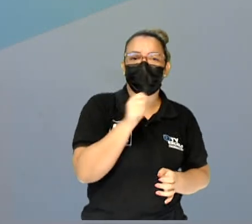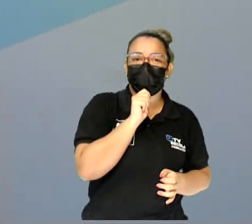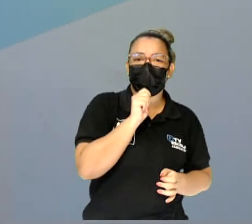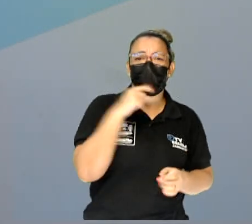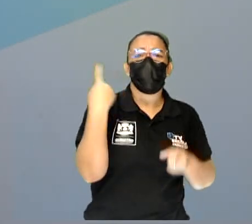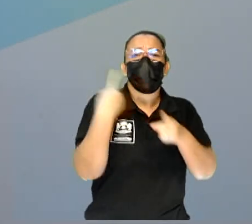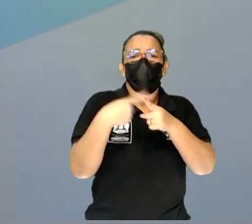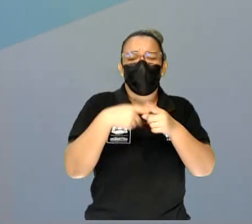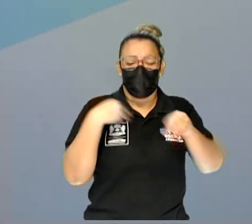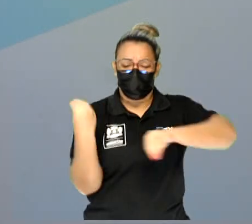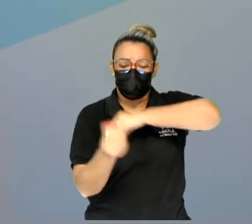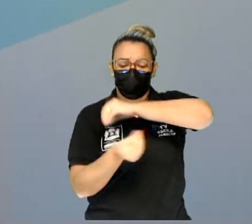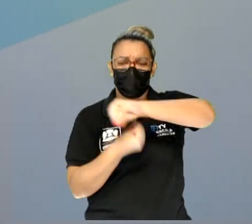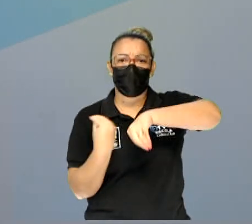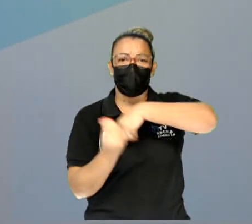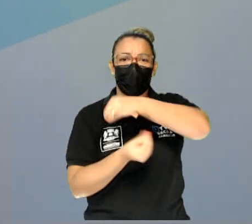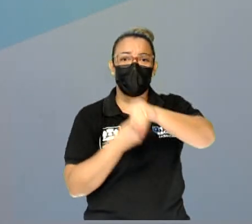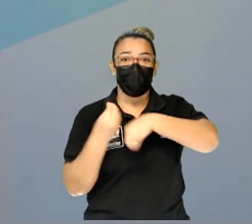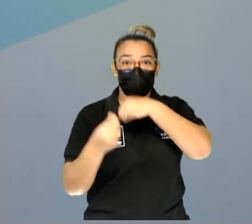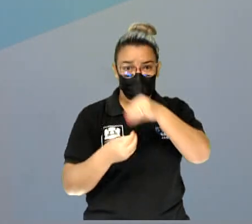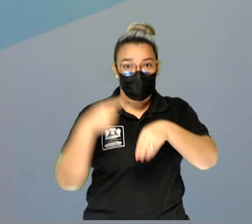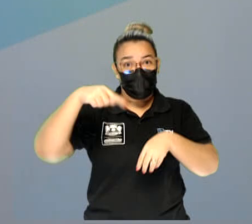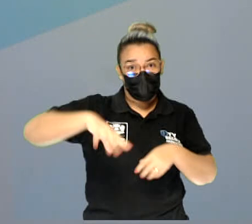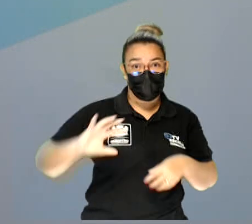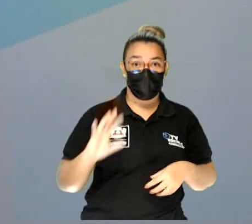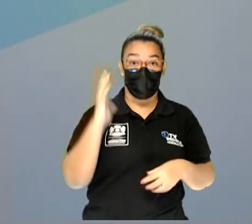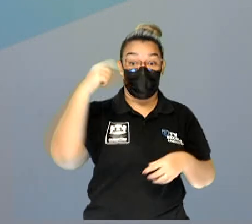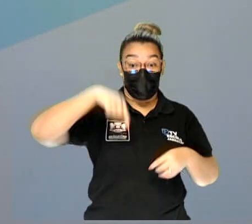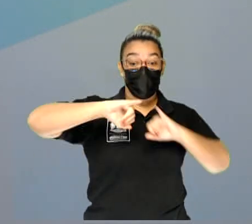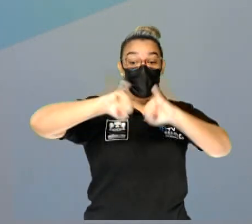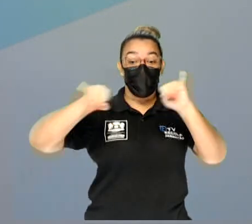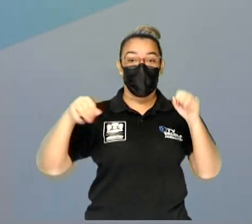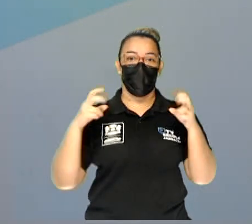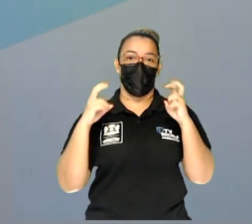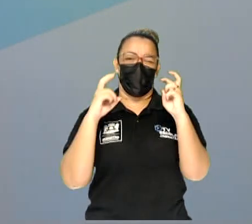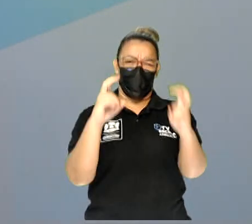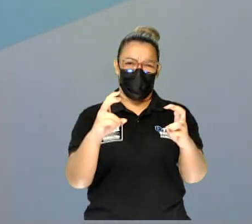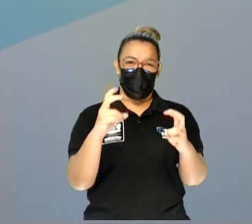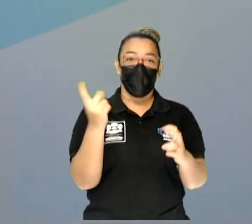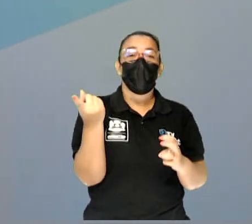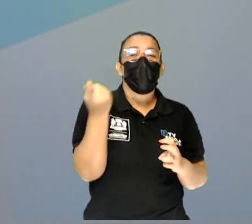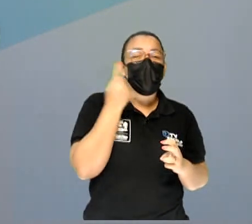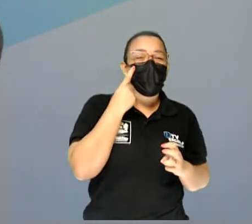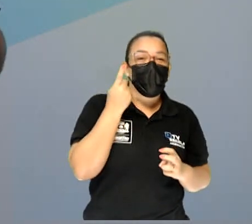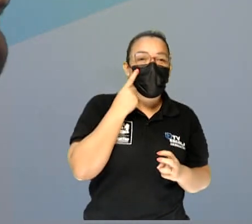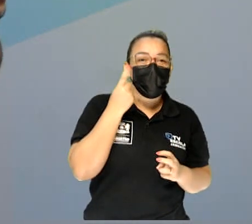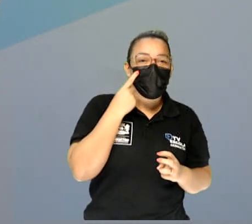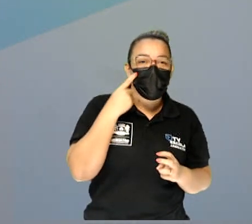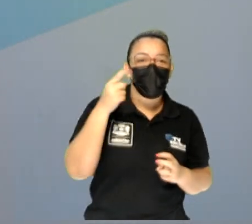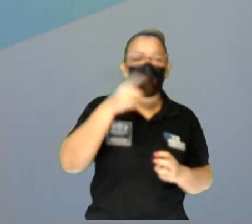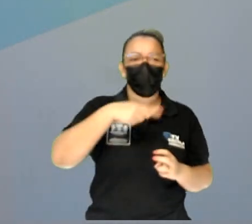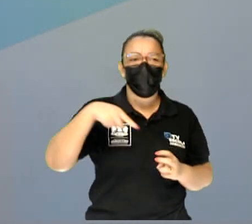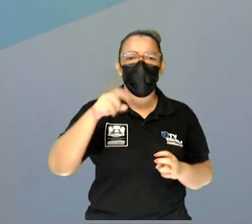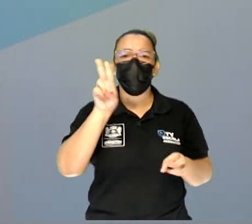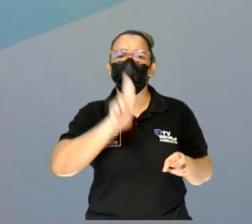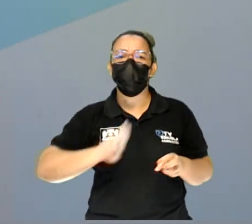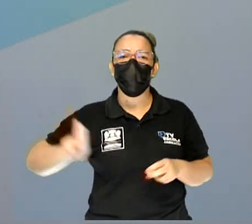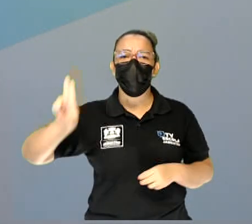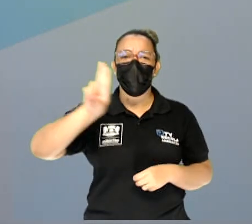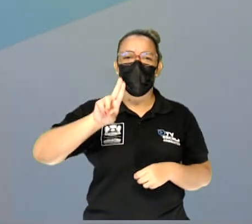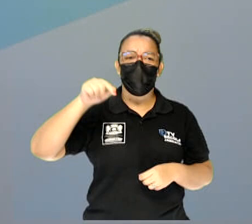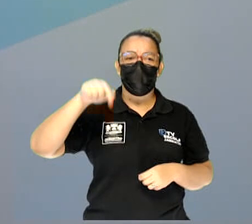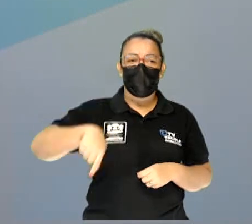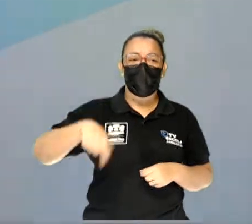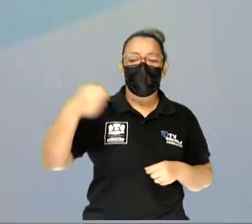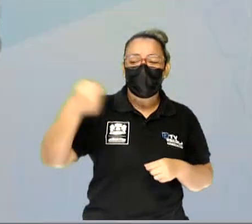mistura. E isso acontece aqui, na Batalha dos Guararapes. Vamos dar uma olhada na expressão que a gente utiliza, resistência